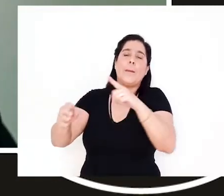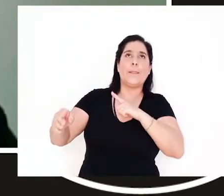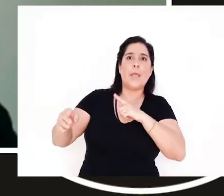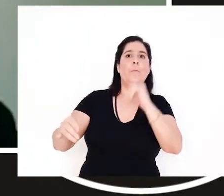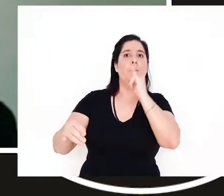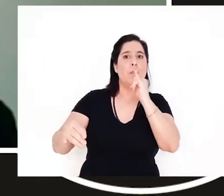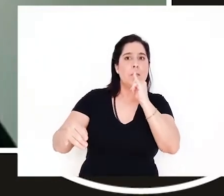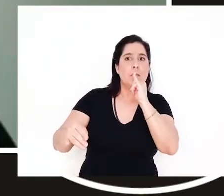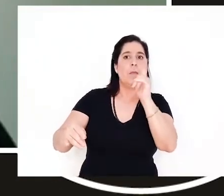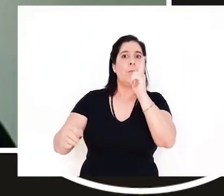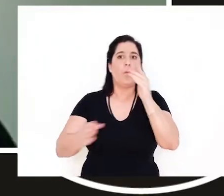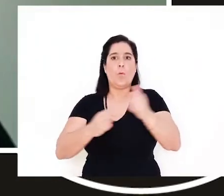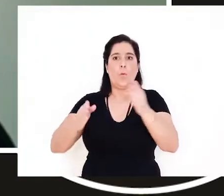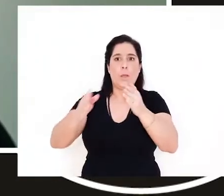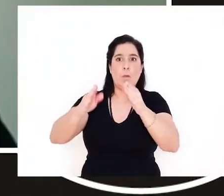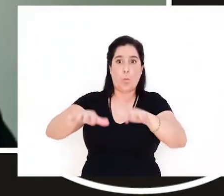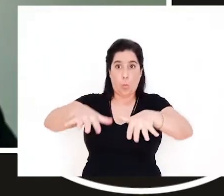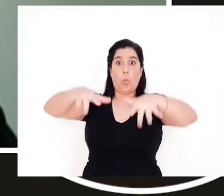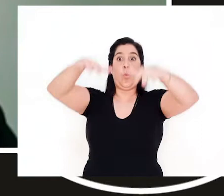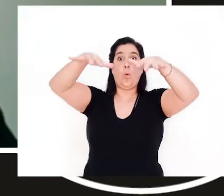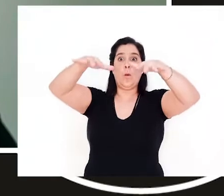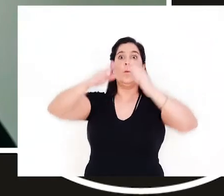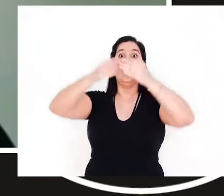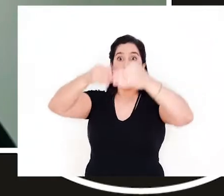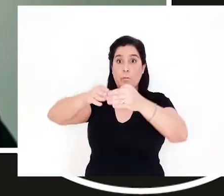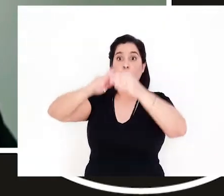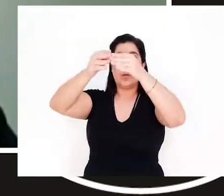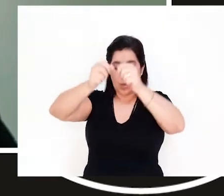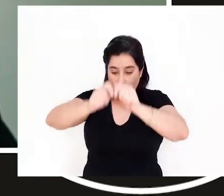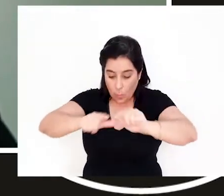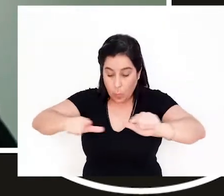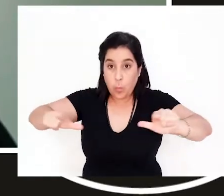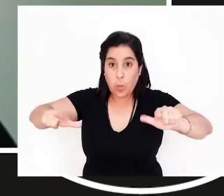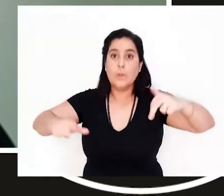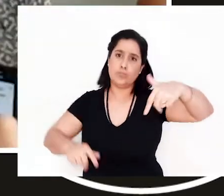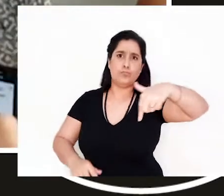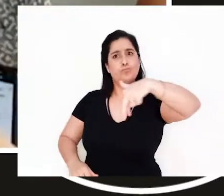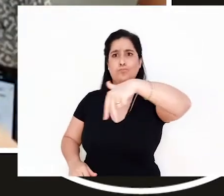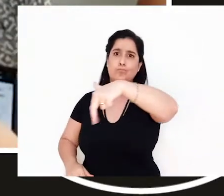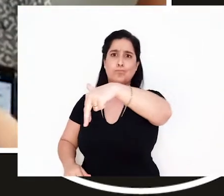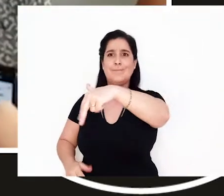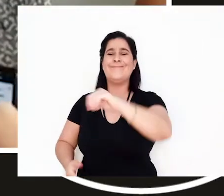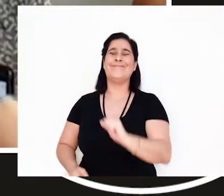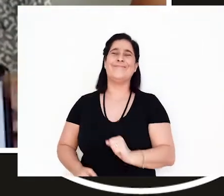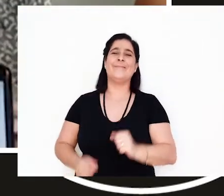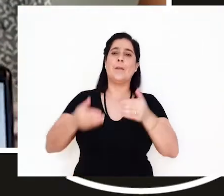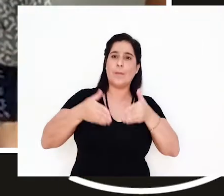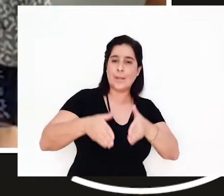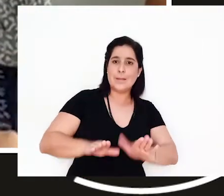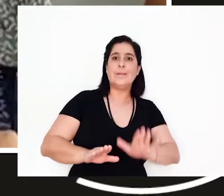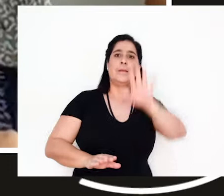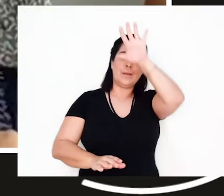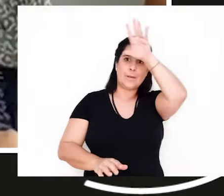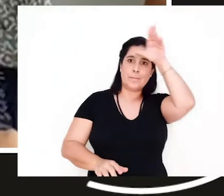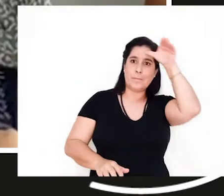Seco, do Rio Cheio. E aí no Rio Seco a gente ia a pé e no Rio Cheio a gente ia de canoa. Então, eu nasci aqui em Manaus, saí